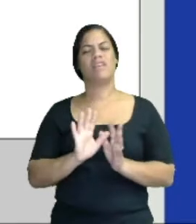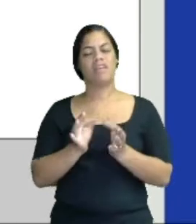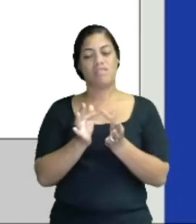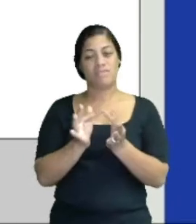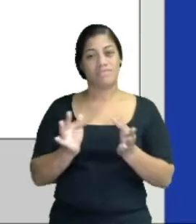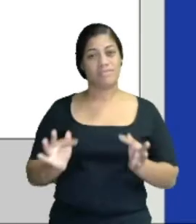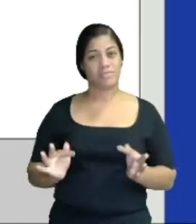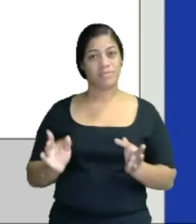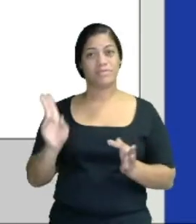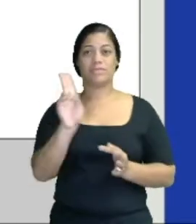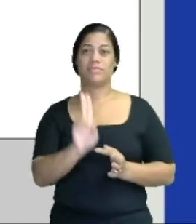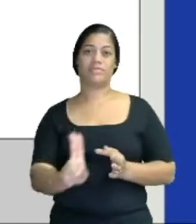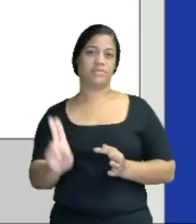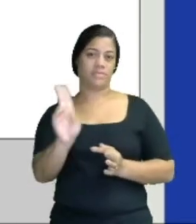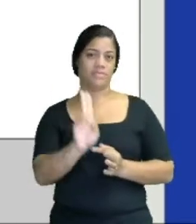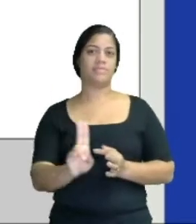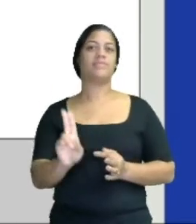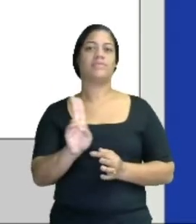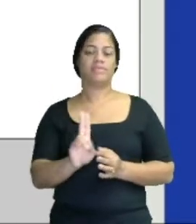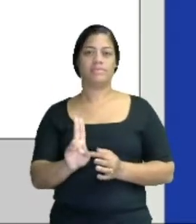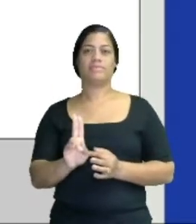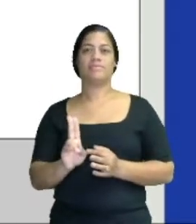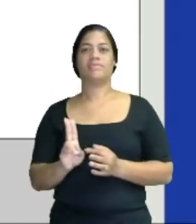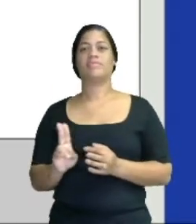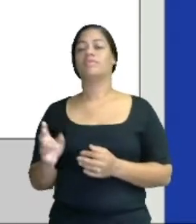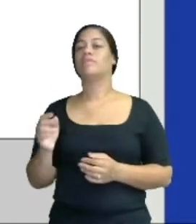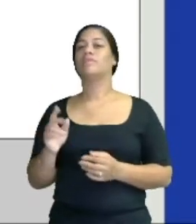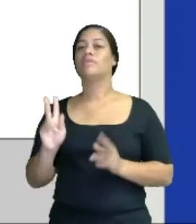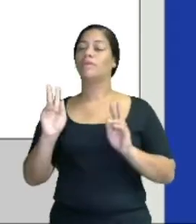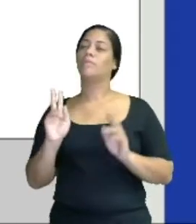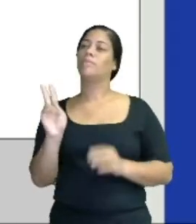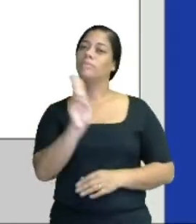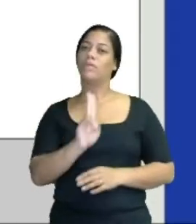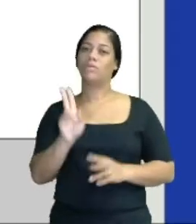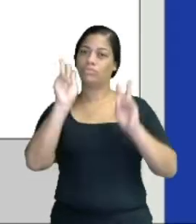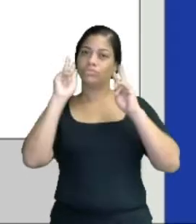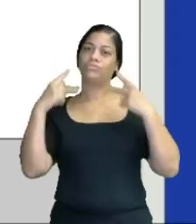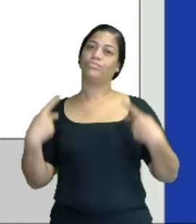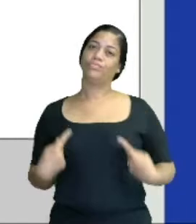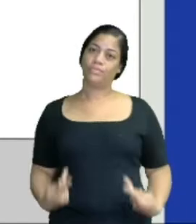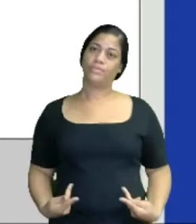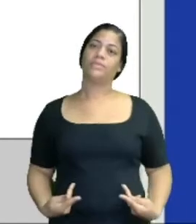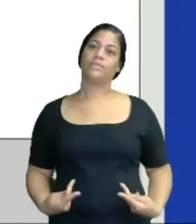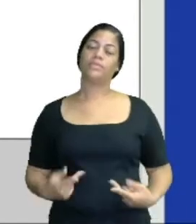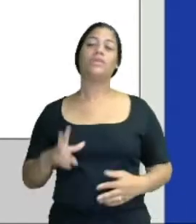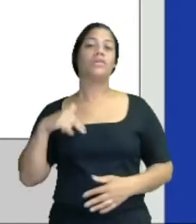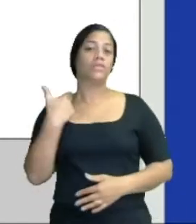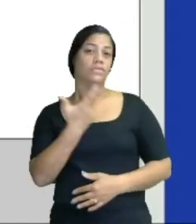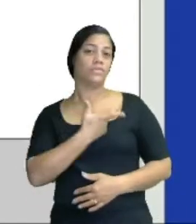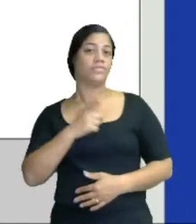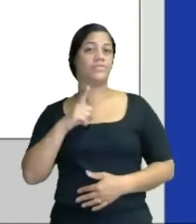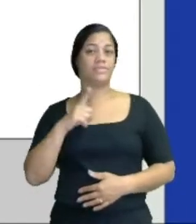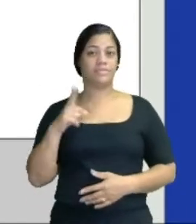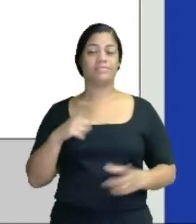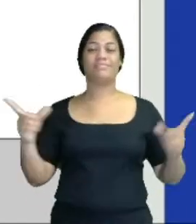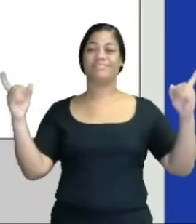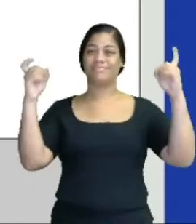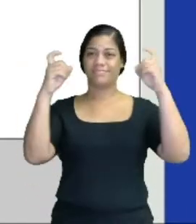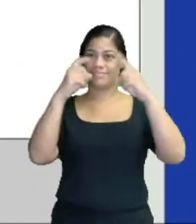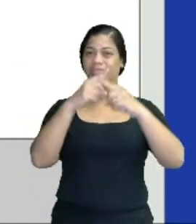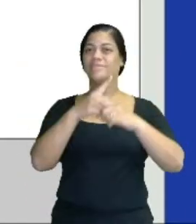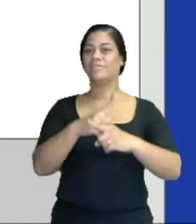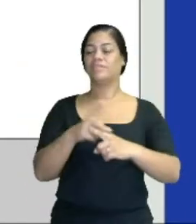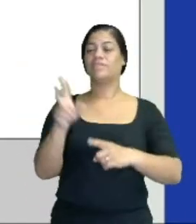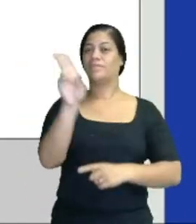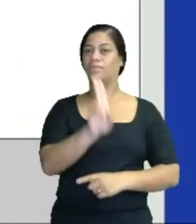de utilizar esse tipo de água para fins humanos, né? Então, a gente vai ter uma dificuldade em